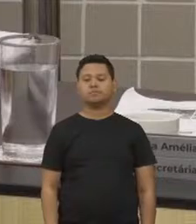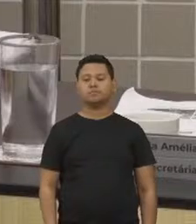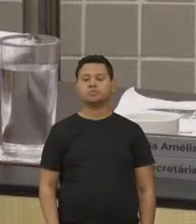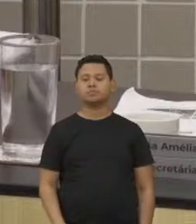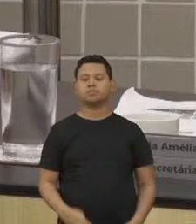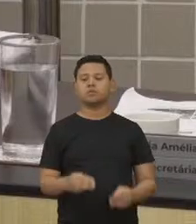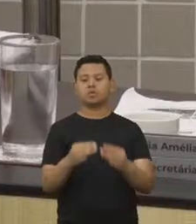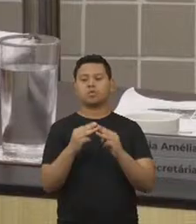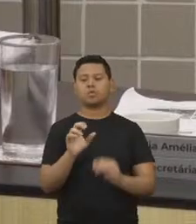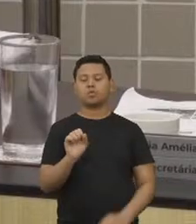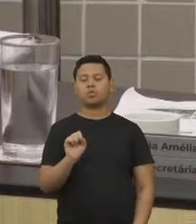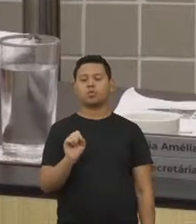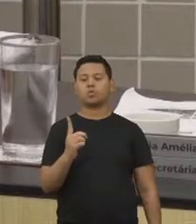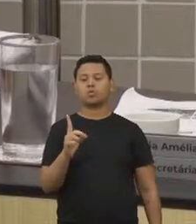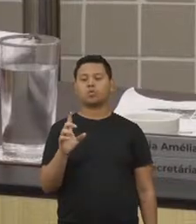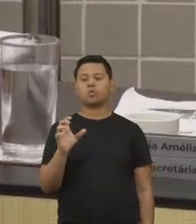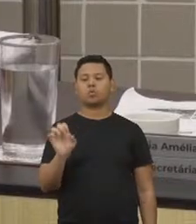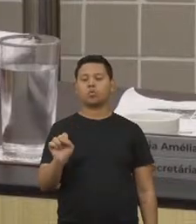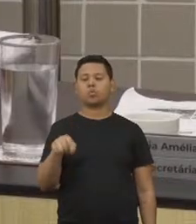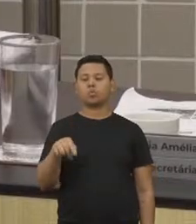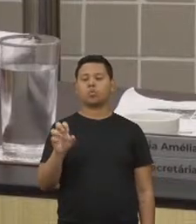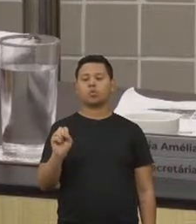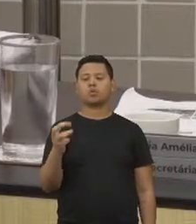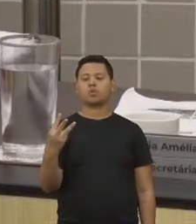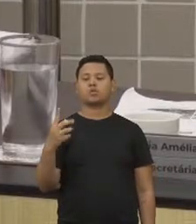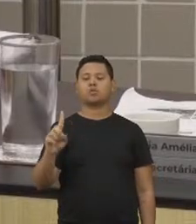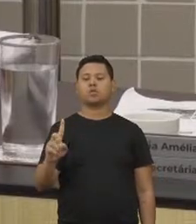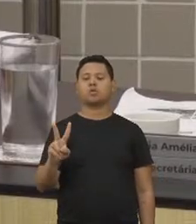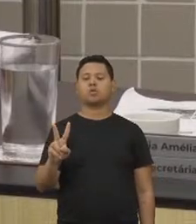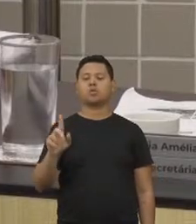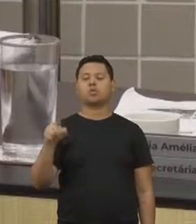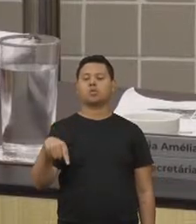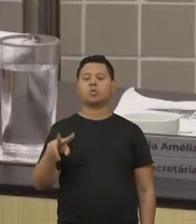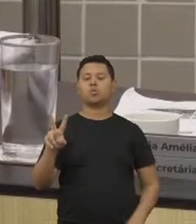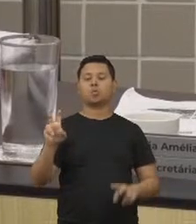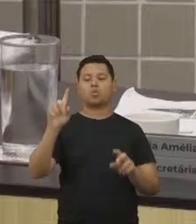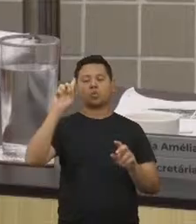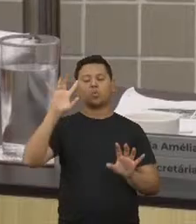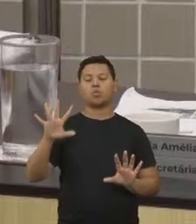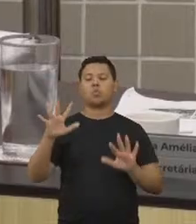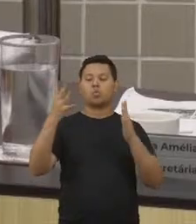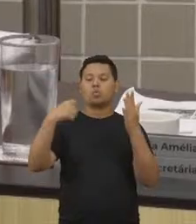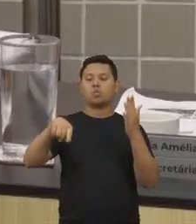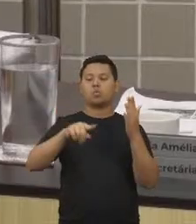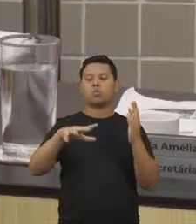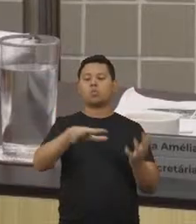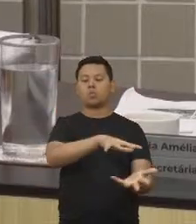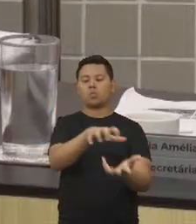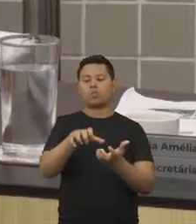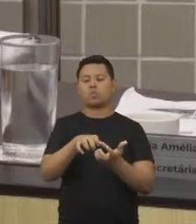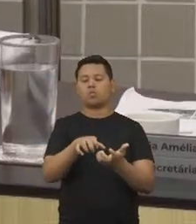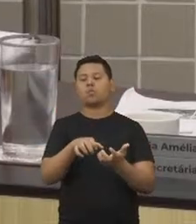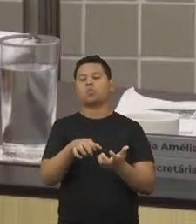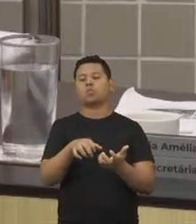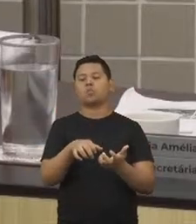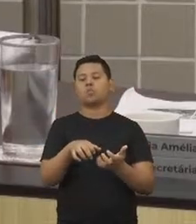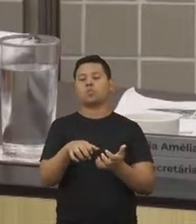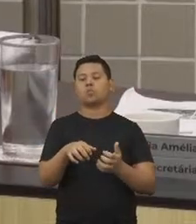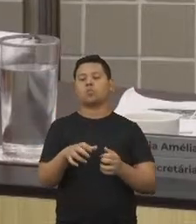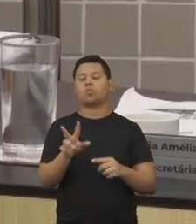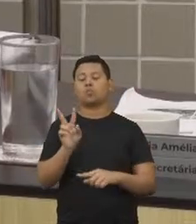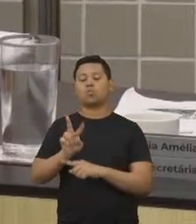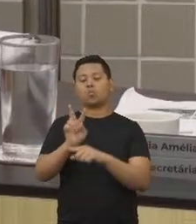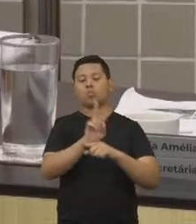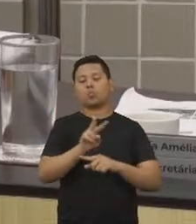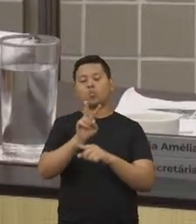Moção 818 e 832. Moção comemorativa pelo transcurso do Dia Mundial da